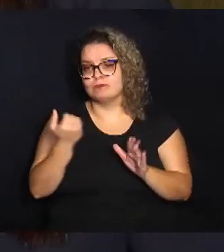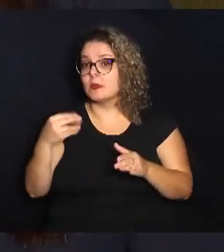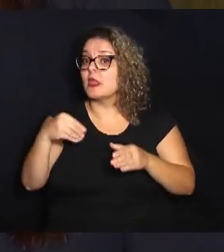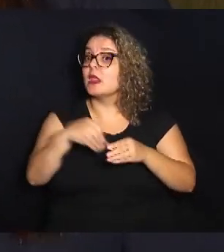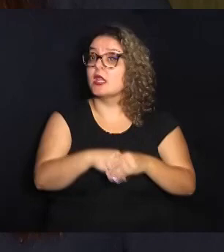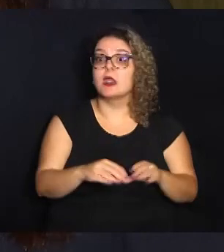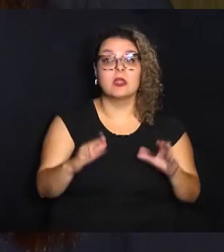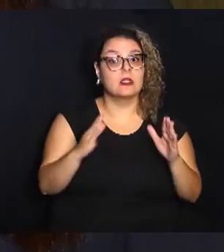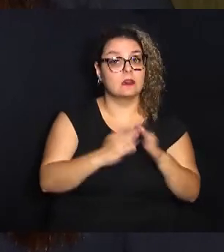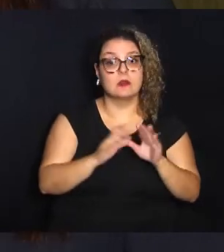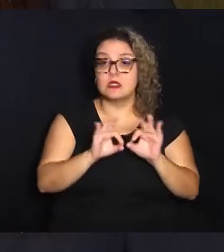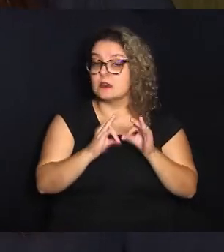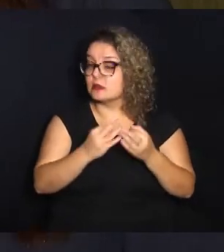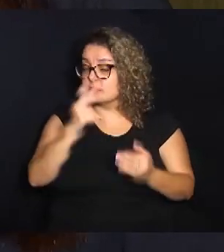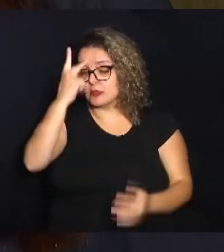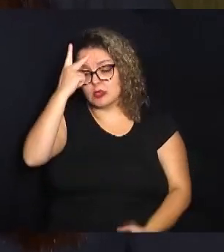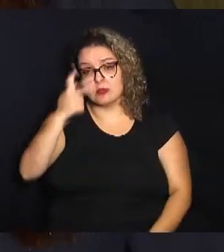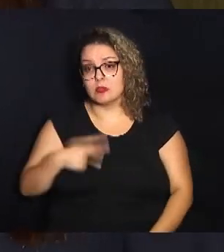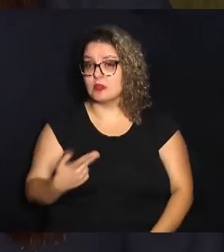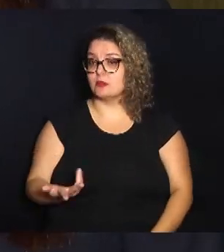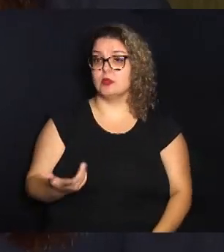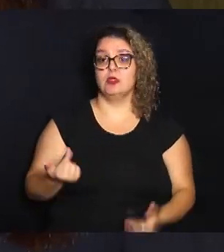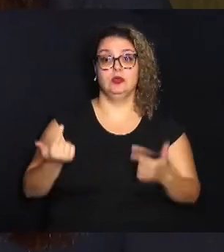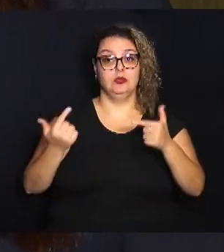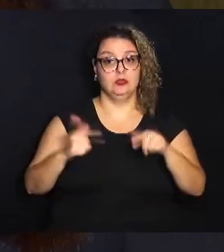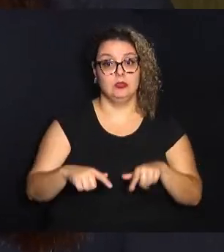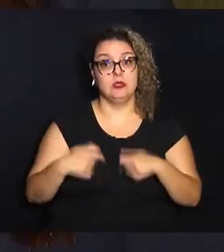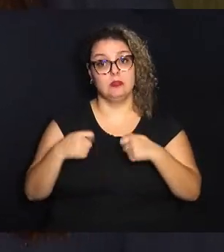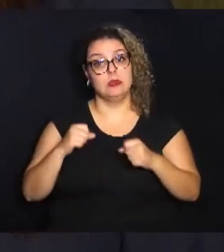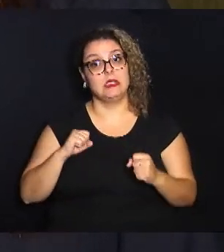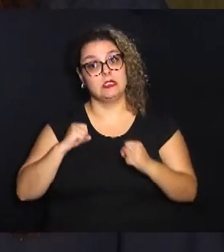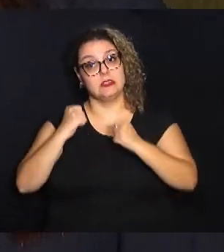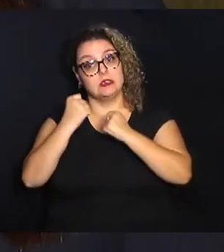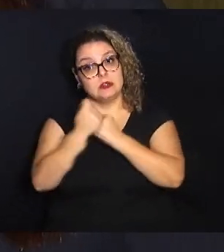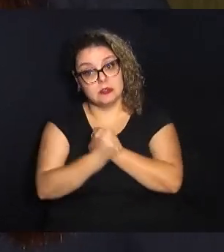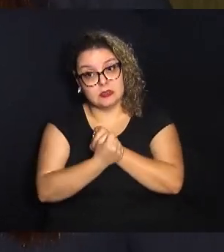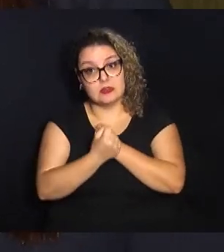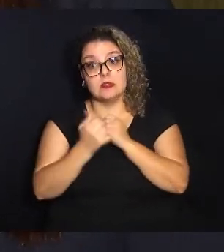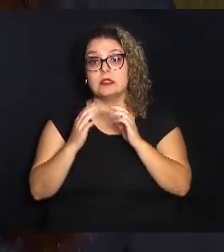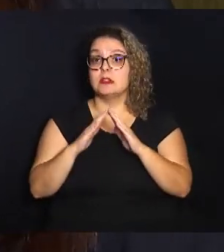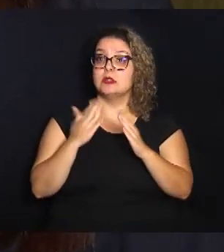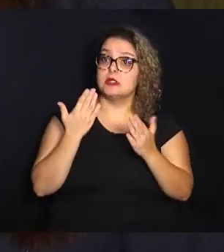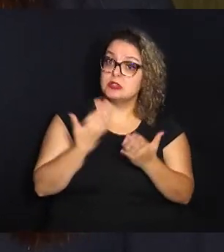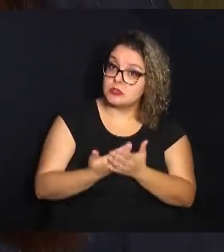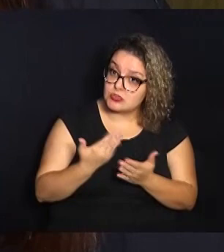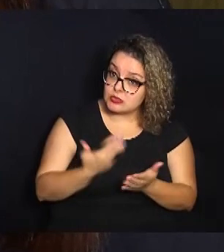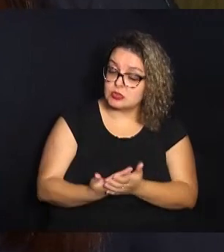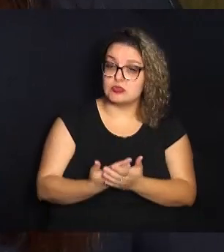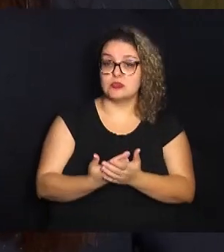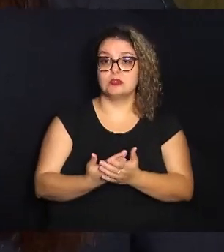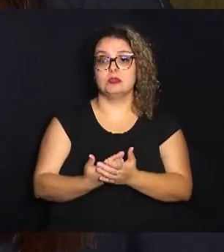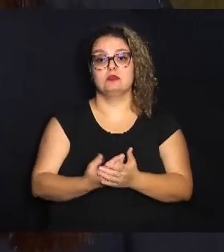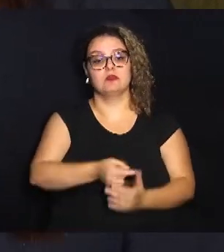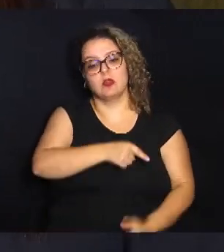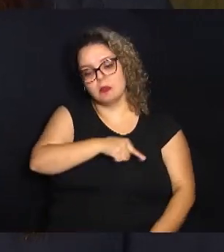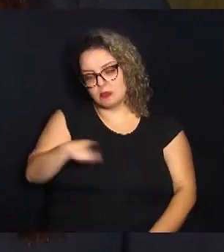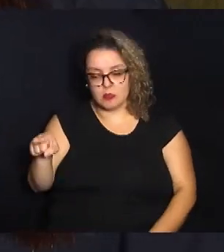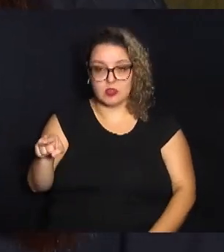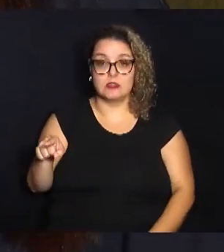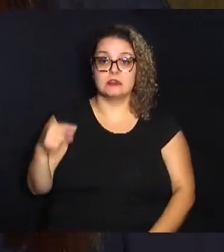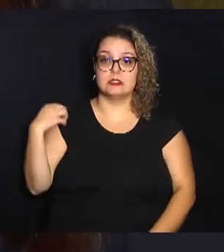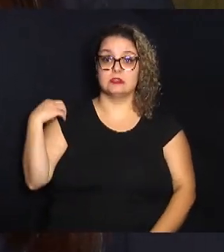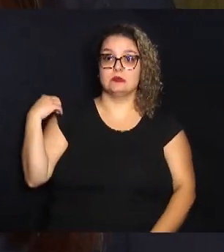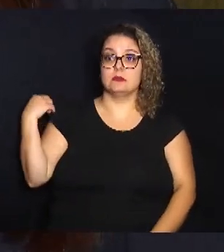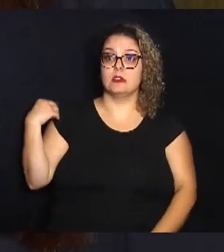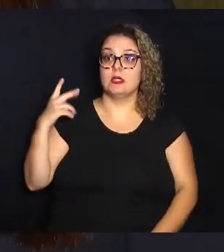violados dentro de casa pelas suas famílias ali num espaço que deveria ser protegido na escola com a expulsão da